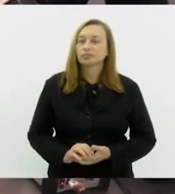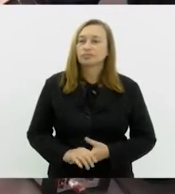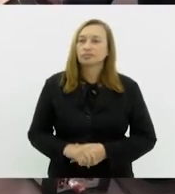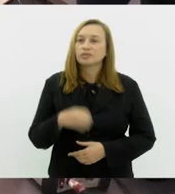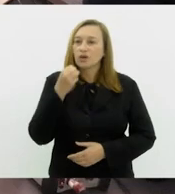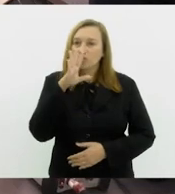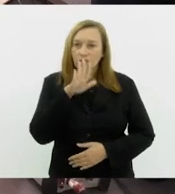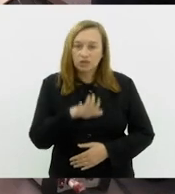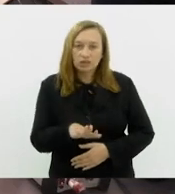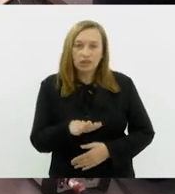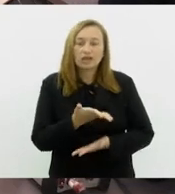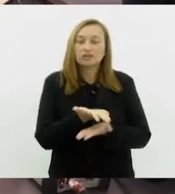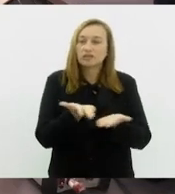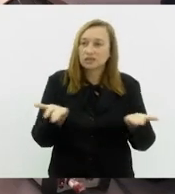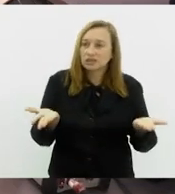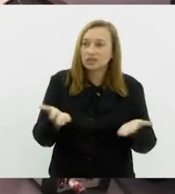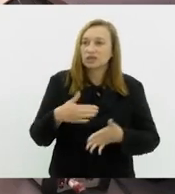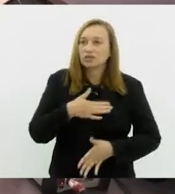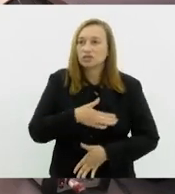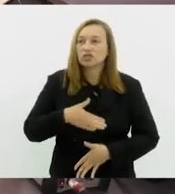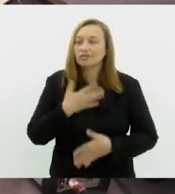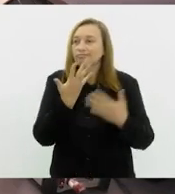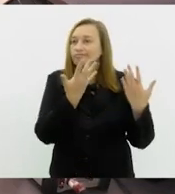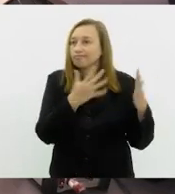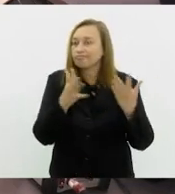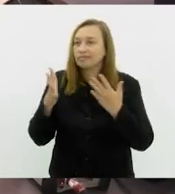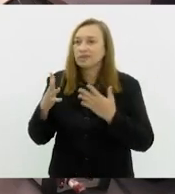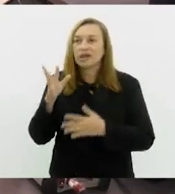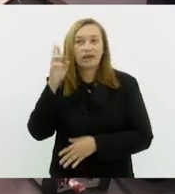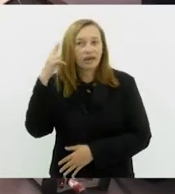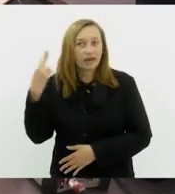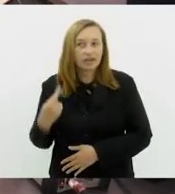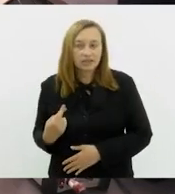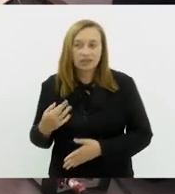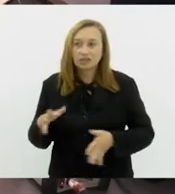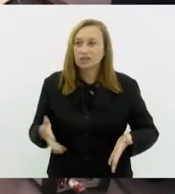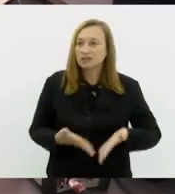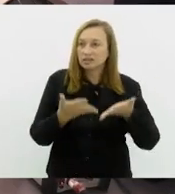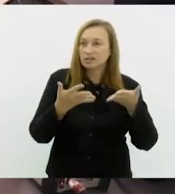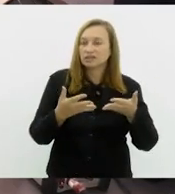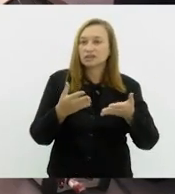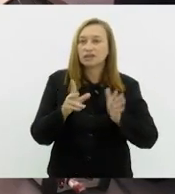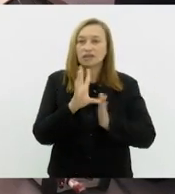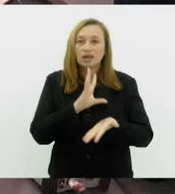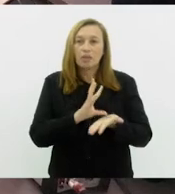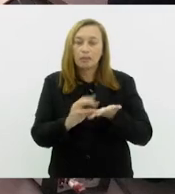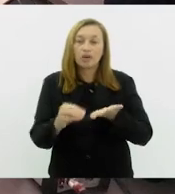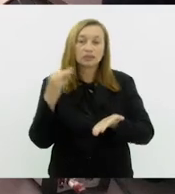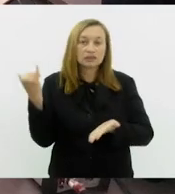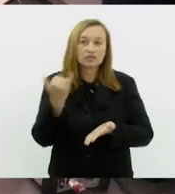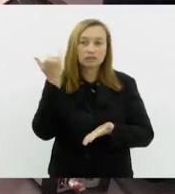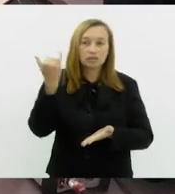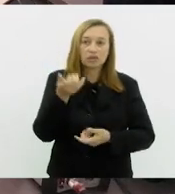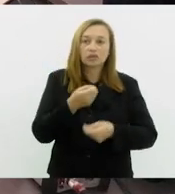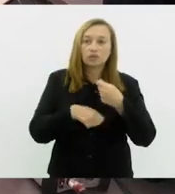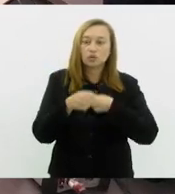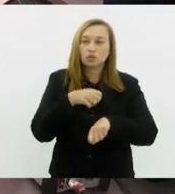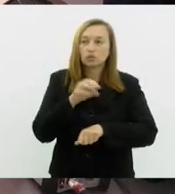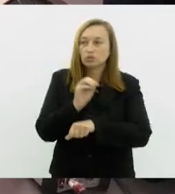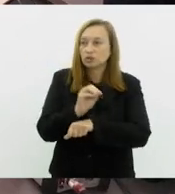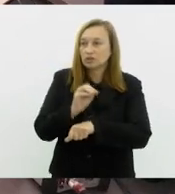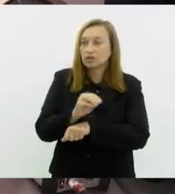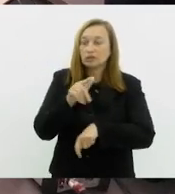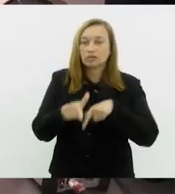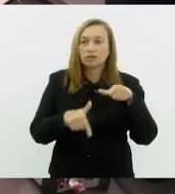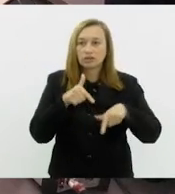Boa tarde a todas. Gostaria de parabenizar a Renata pela iniciativa dessa pauta tão importante, que é a economia do cuidado, né? Um